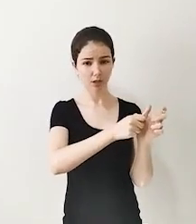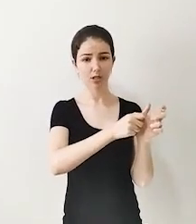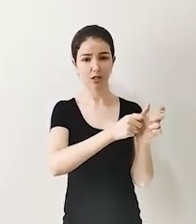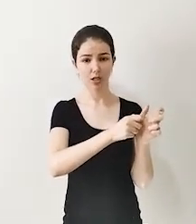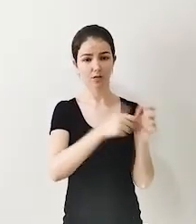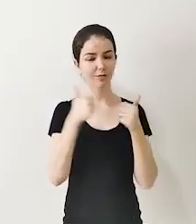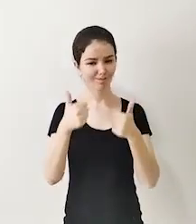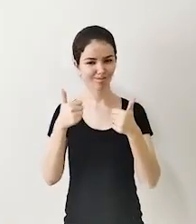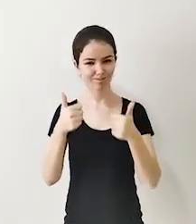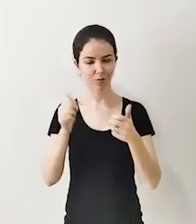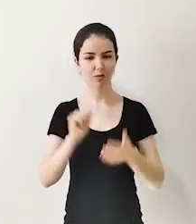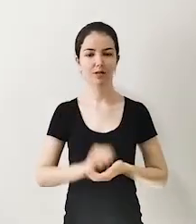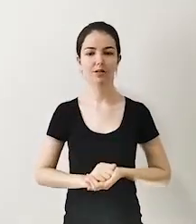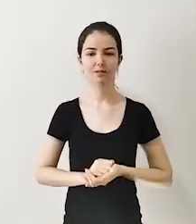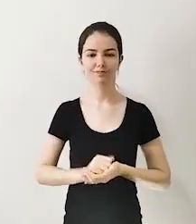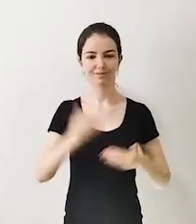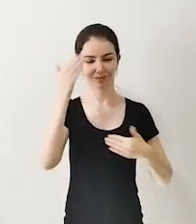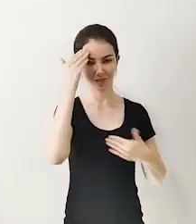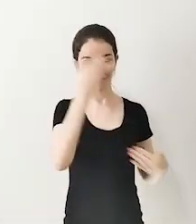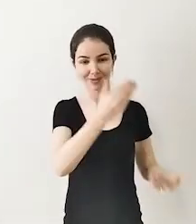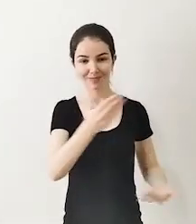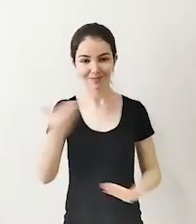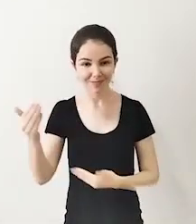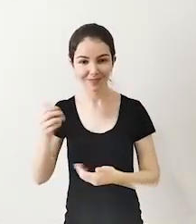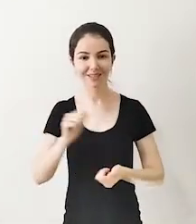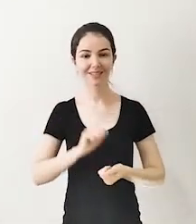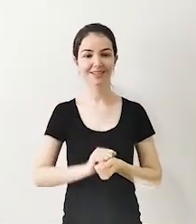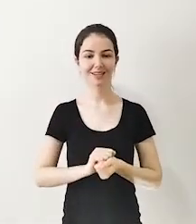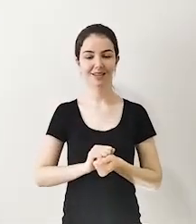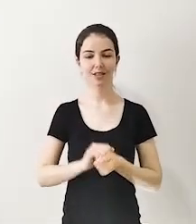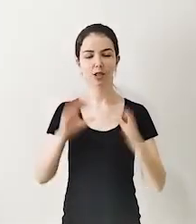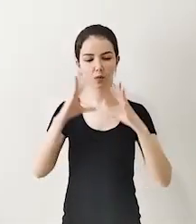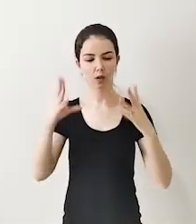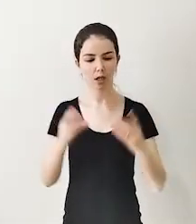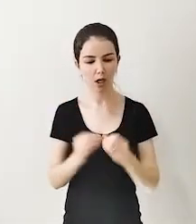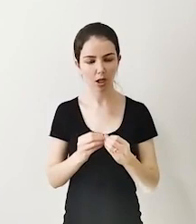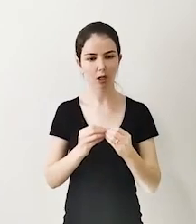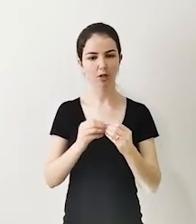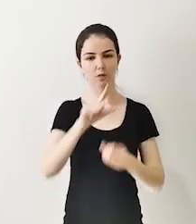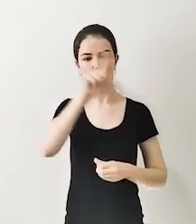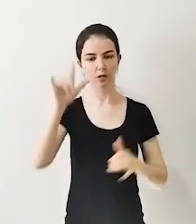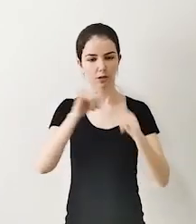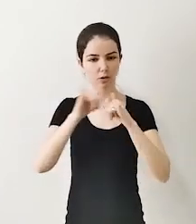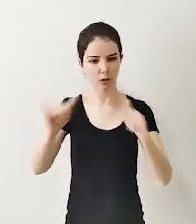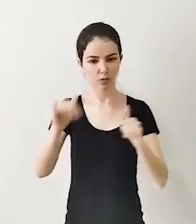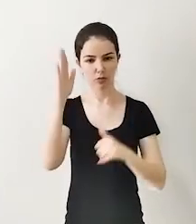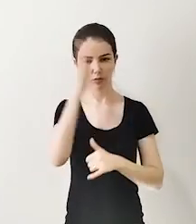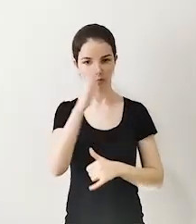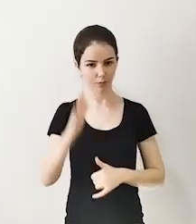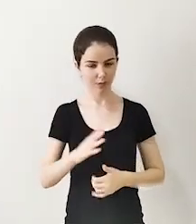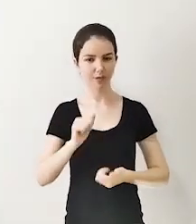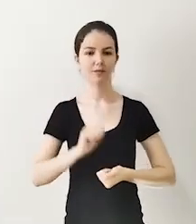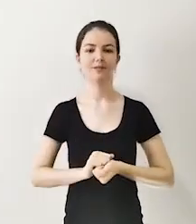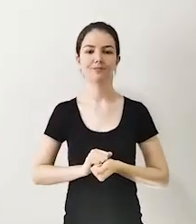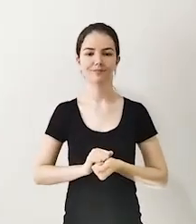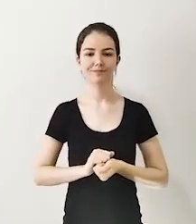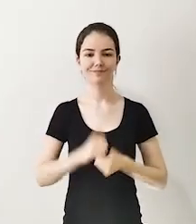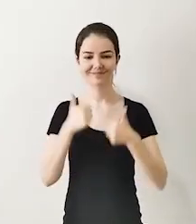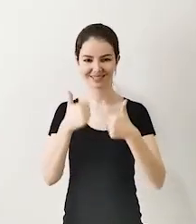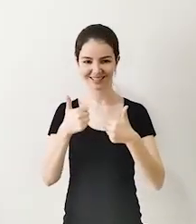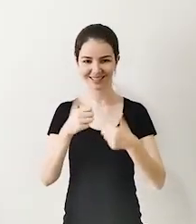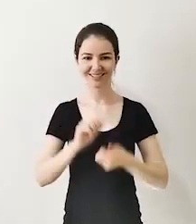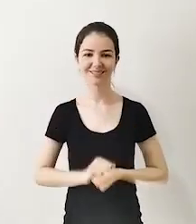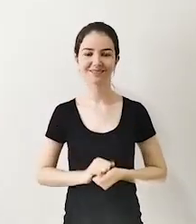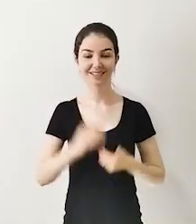cima, fechou? É isso, esse é o resumo aí desse período da literatura brasileira, que foi o primeiro momento da nossa literatura. Fechou,